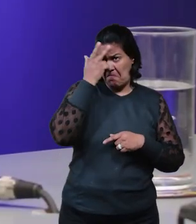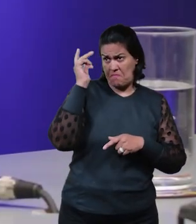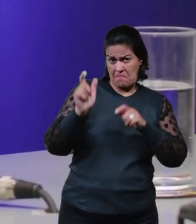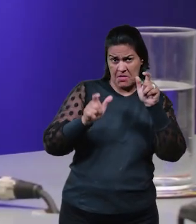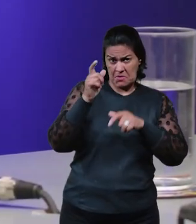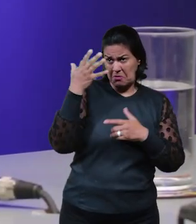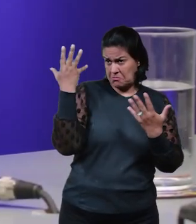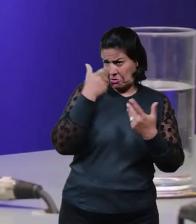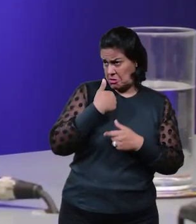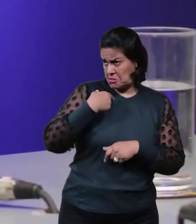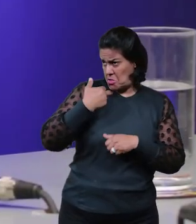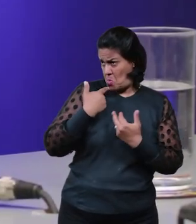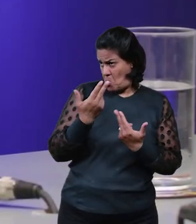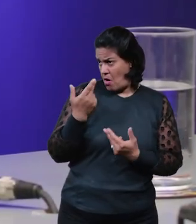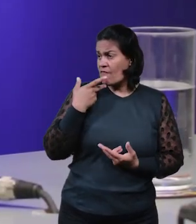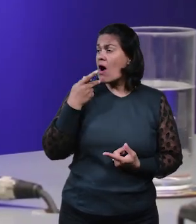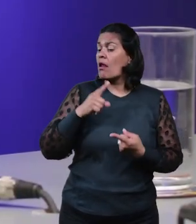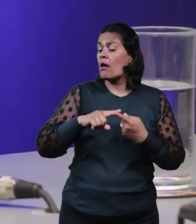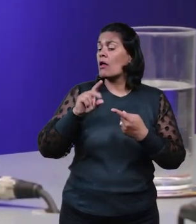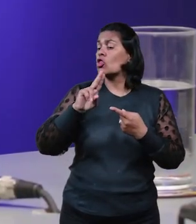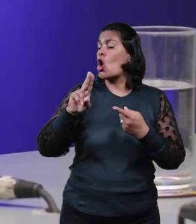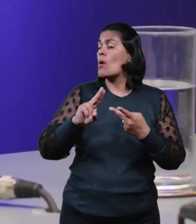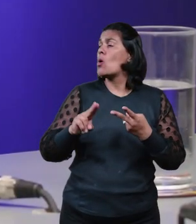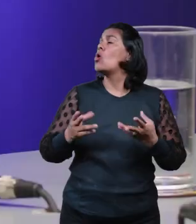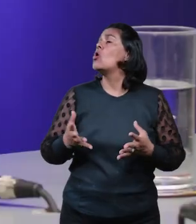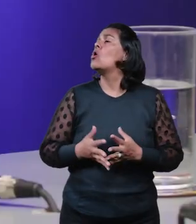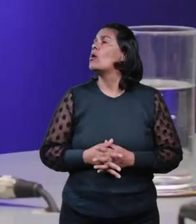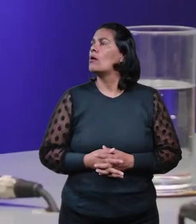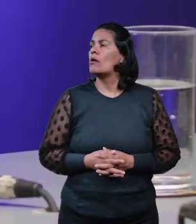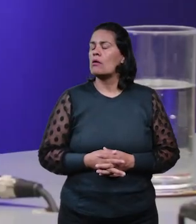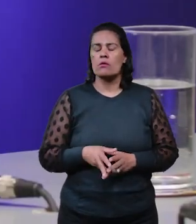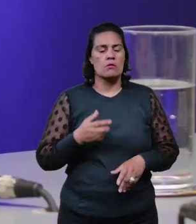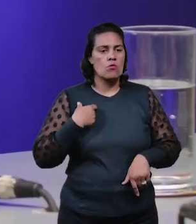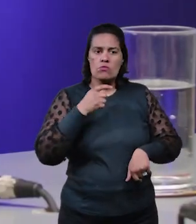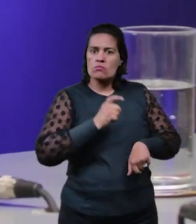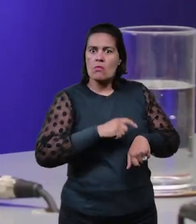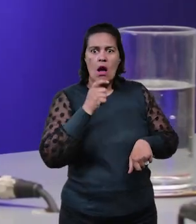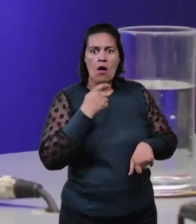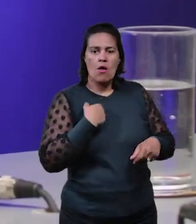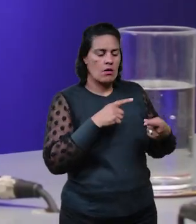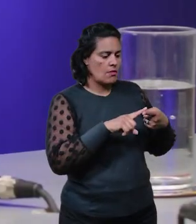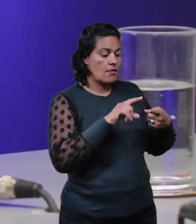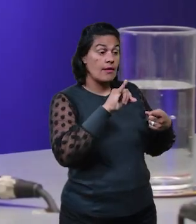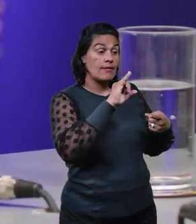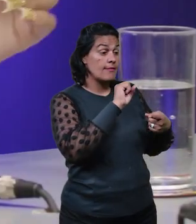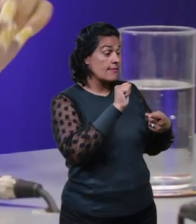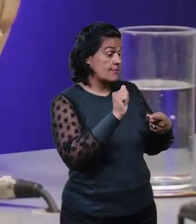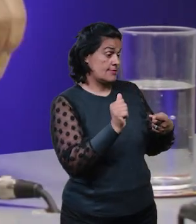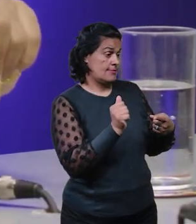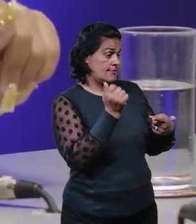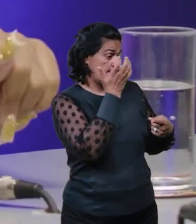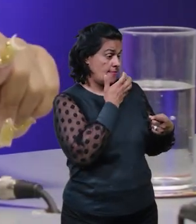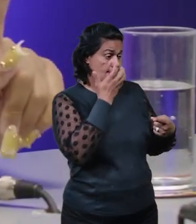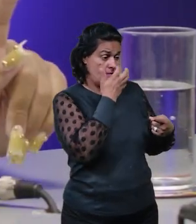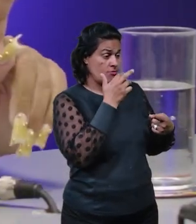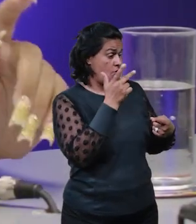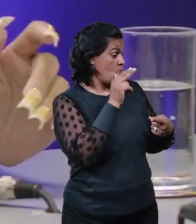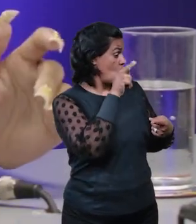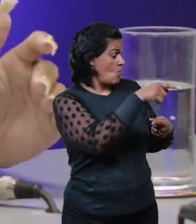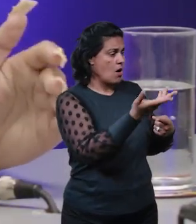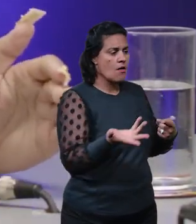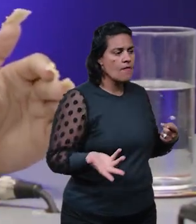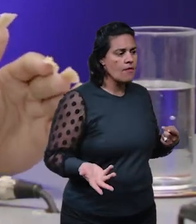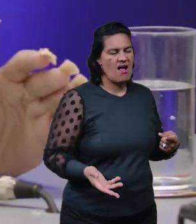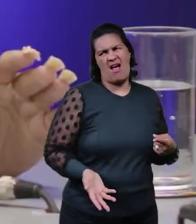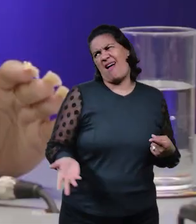que são bonitas. Me fala, tipo, pessoas na TV. E imediatamente eu falei sobre a Isa, Citou. que era, tipo, o mesmo tom de pele. Ela falou,